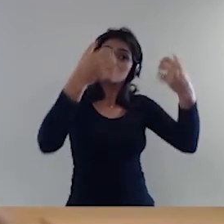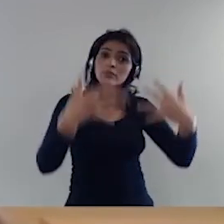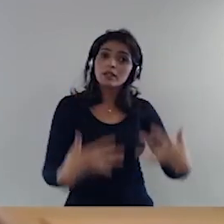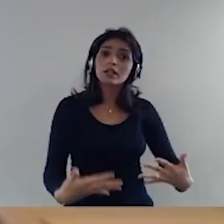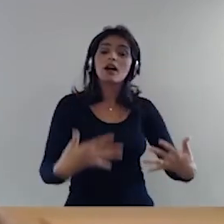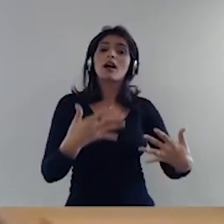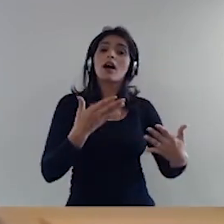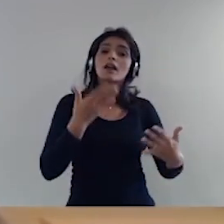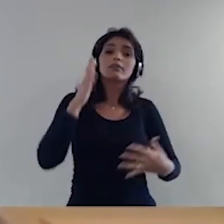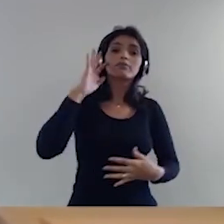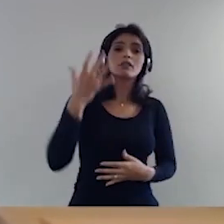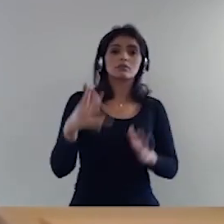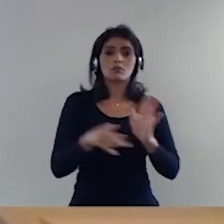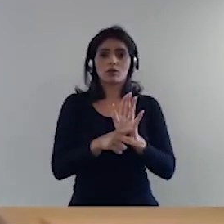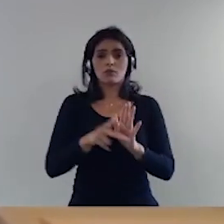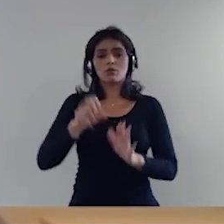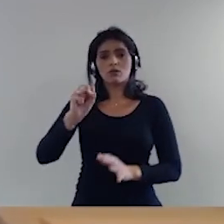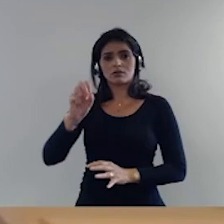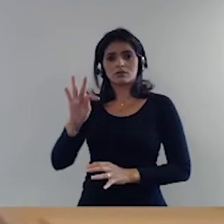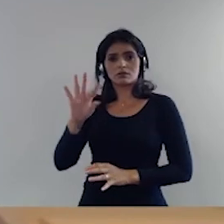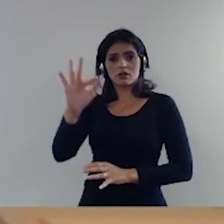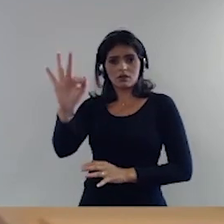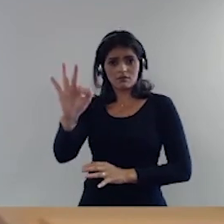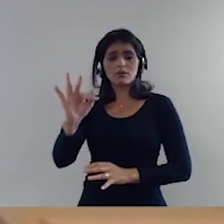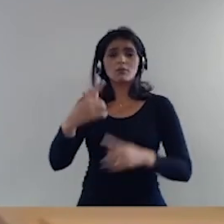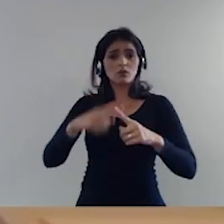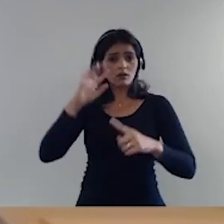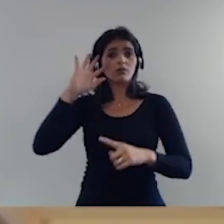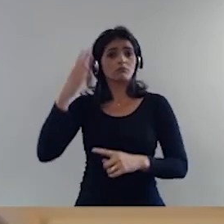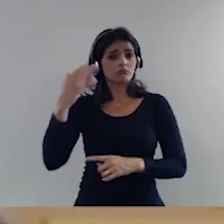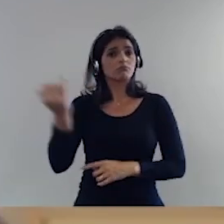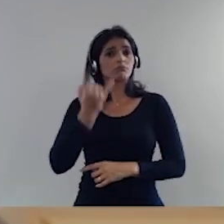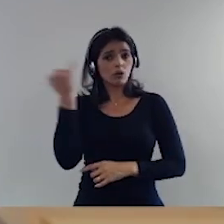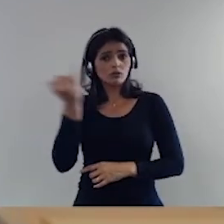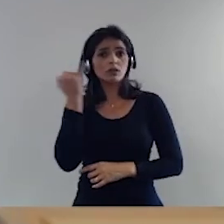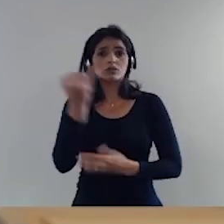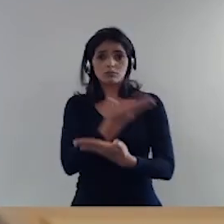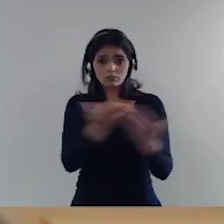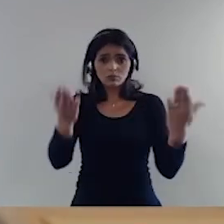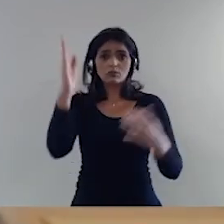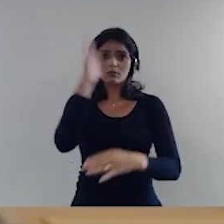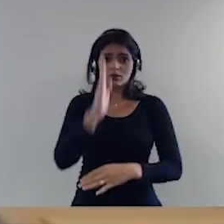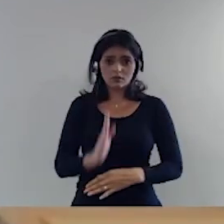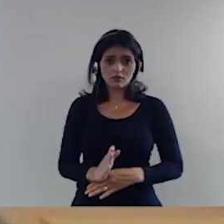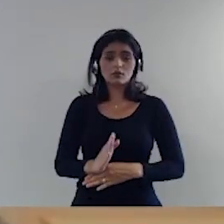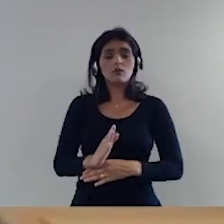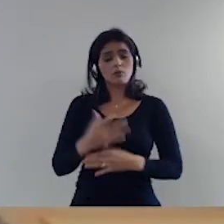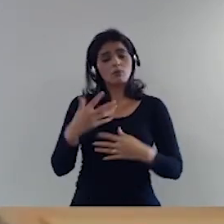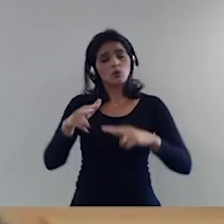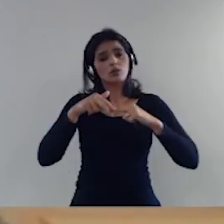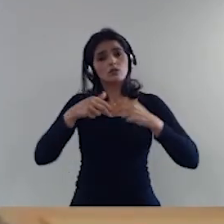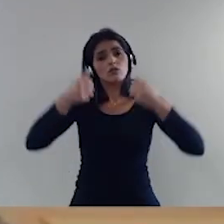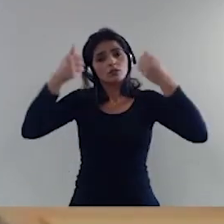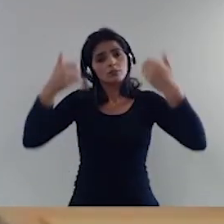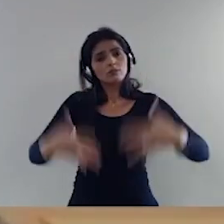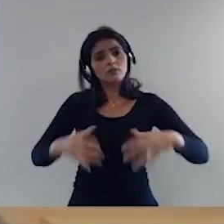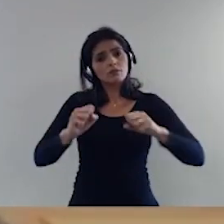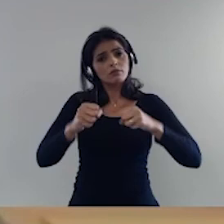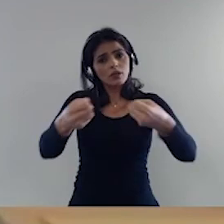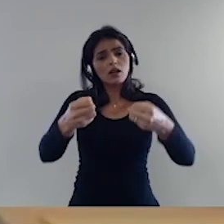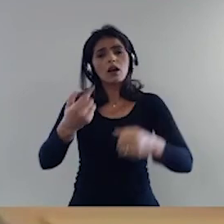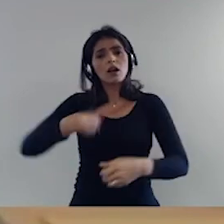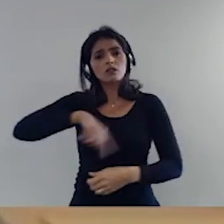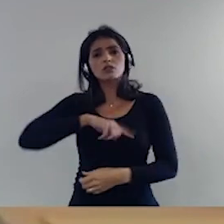foram importantes para o país e acho verdadeiramente que nós conseguimos salvar